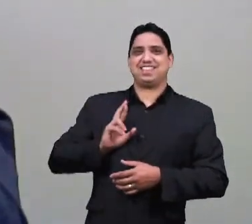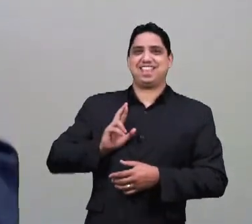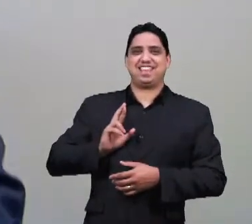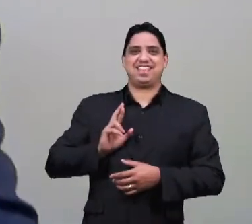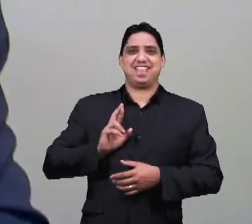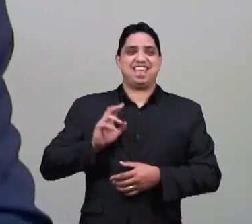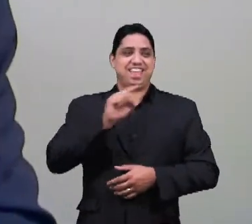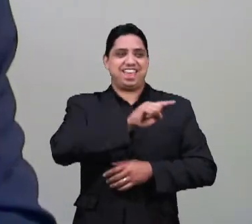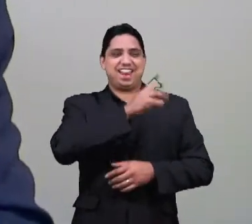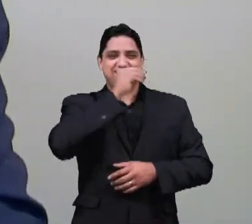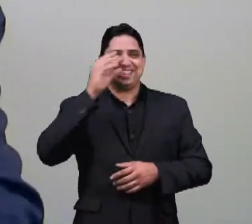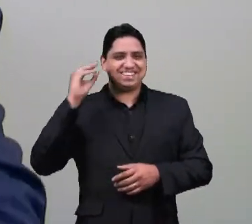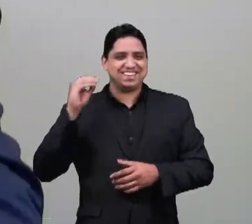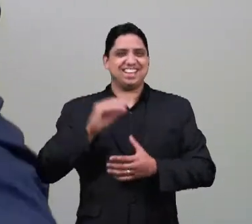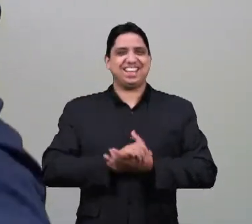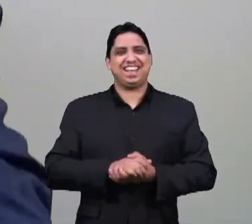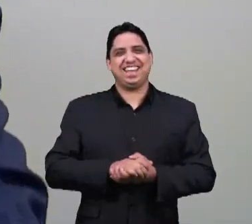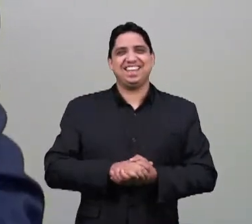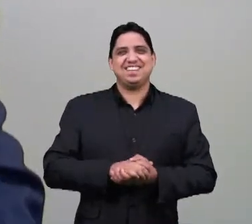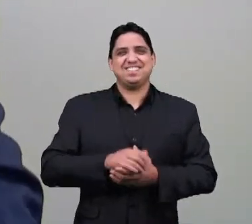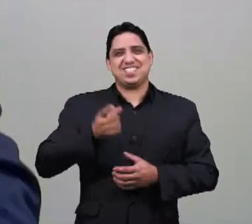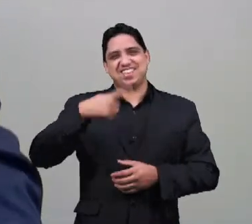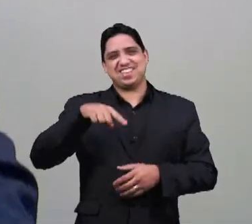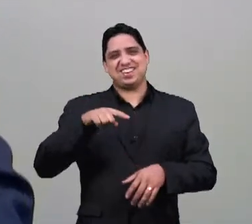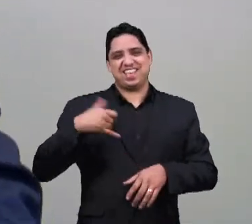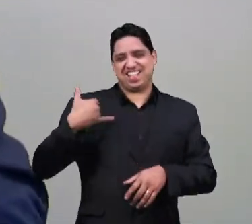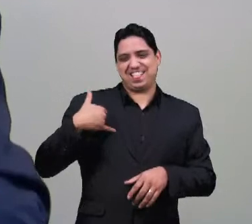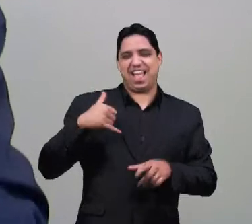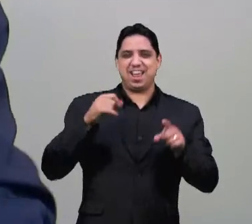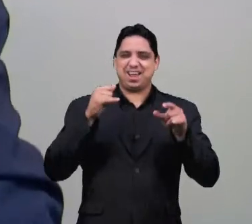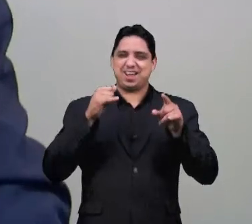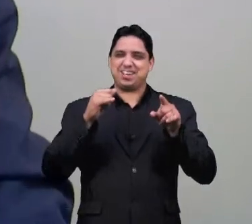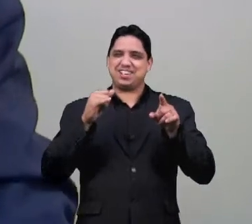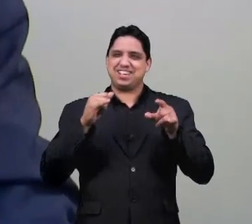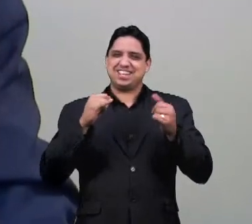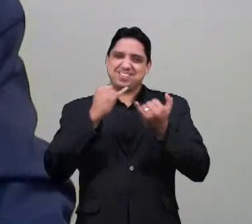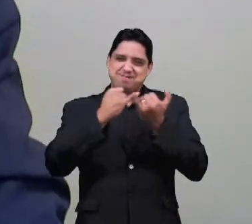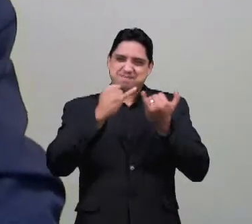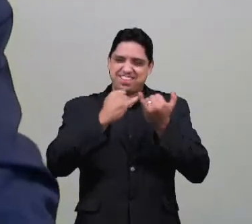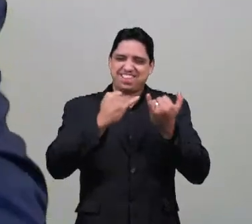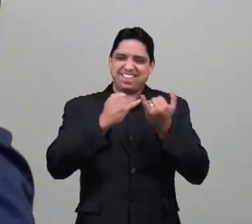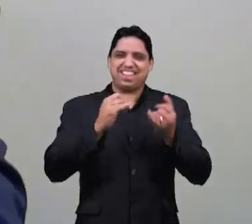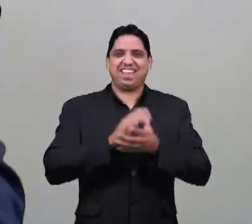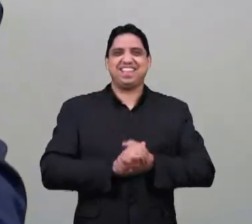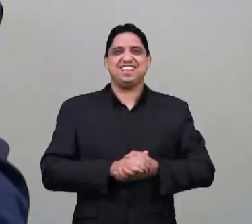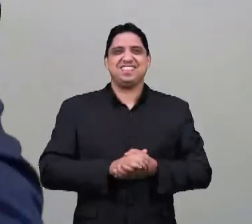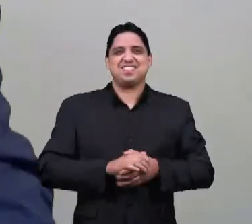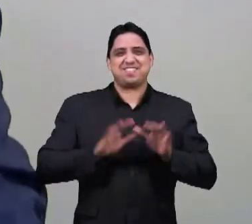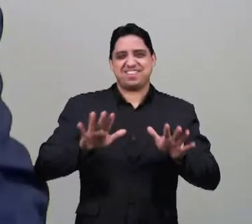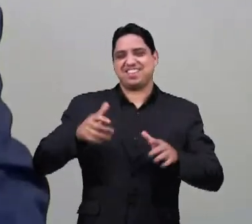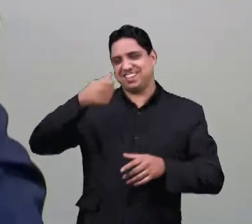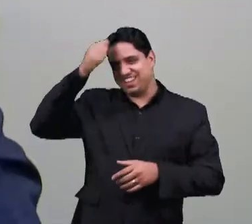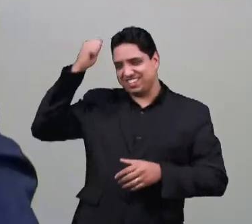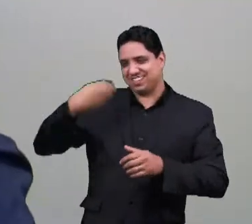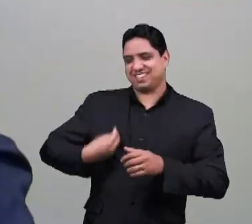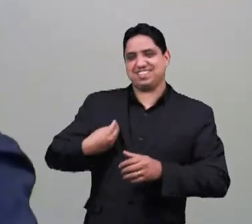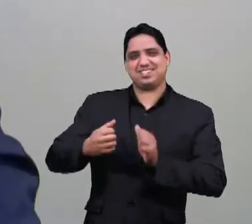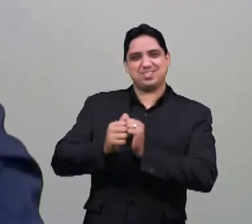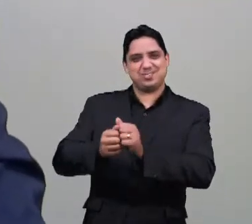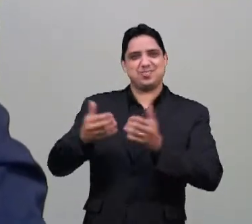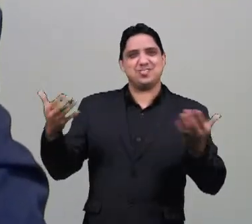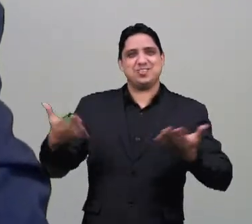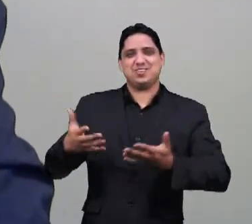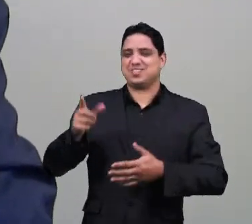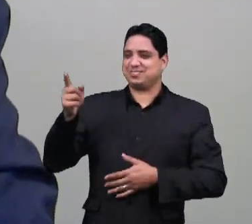era adolescente. Então a gente tem mais ou menos uma idade parecida, vamos deixar assim, acertado, mas o Amadeu está conosco aqui hoje, essa